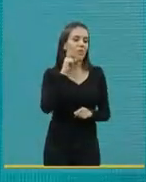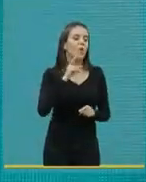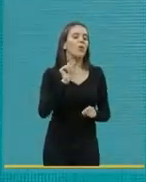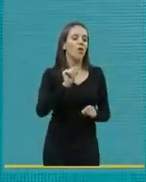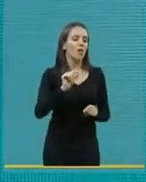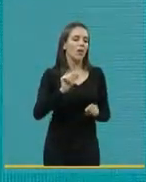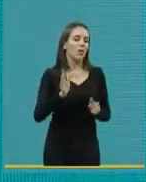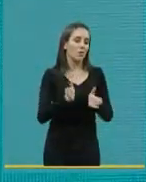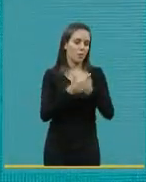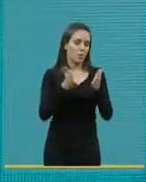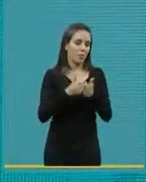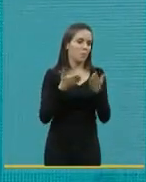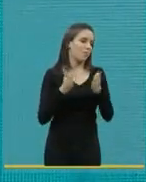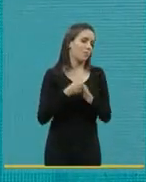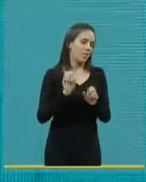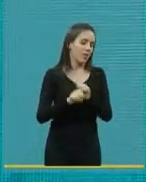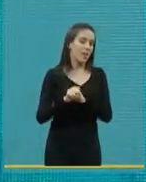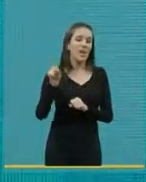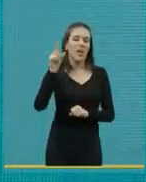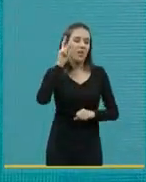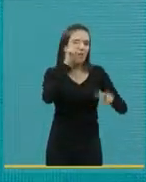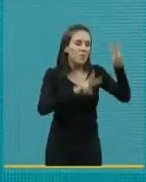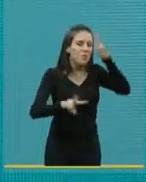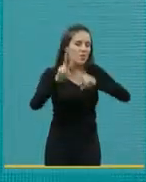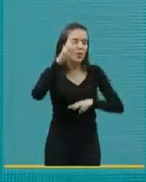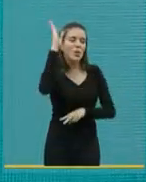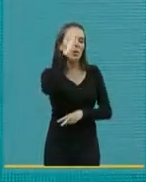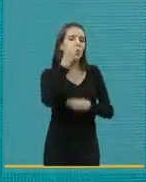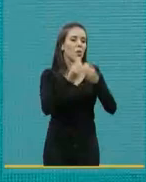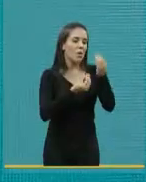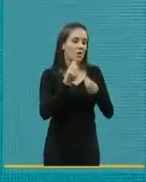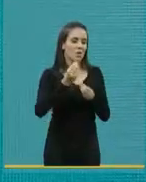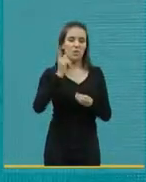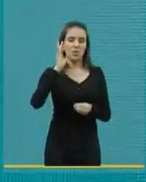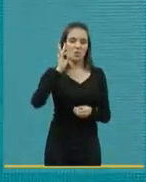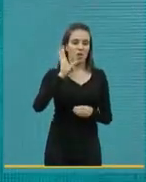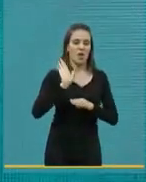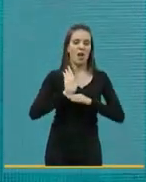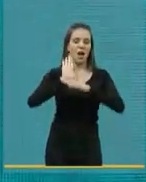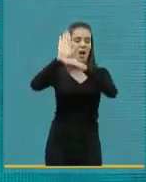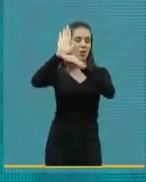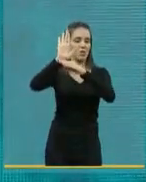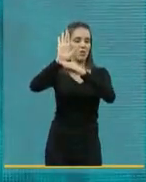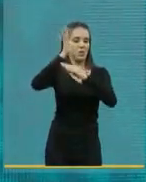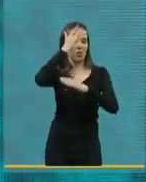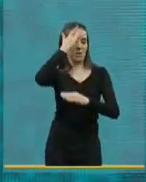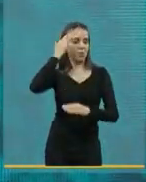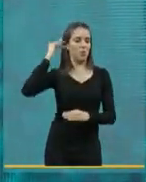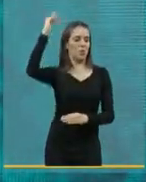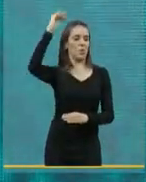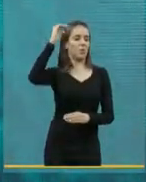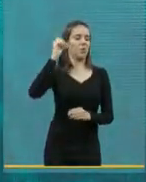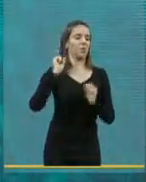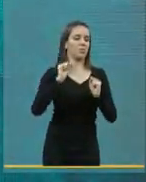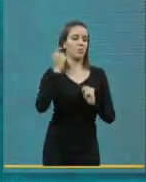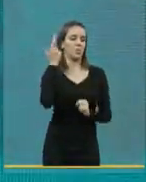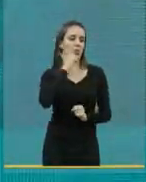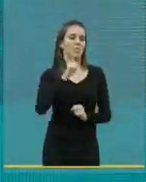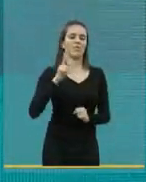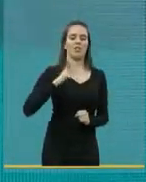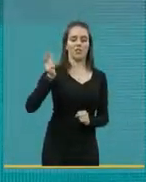é a sua visão de país de governar para os poderosos para os que sabem para os que podem para os que